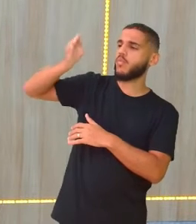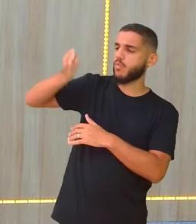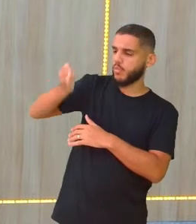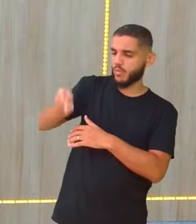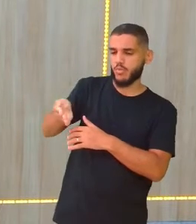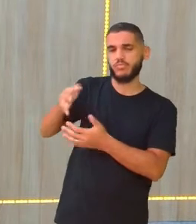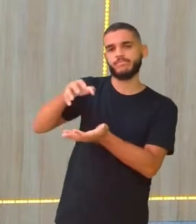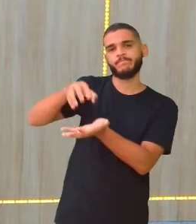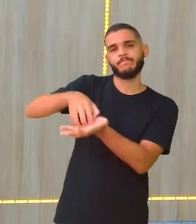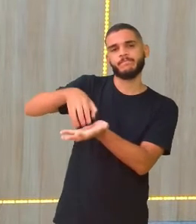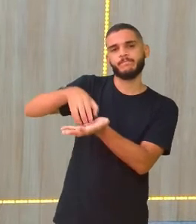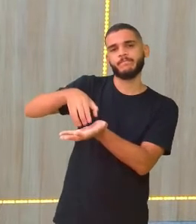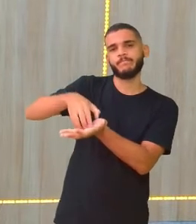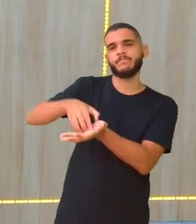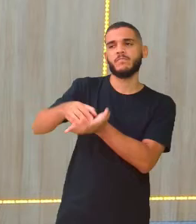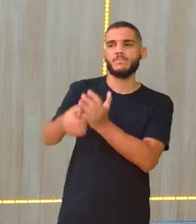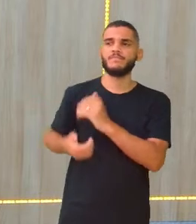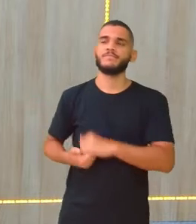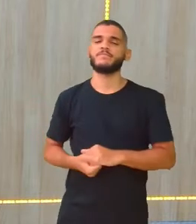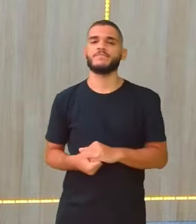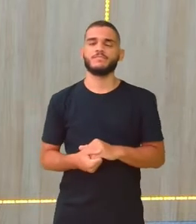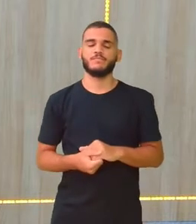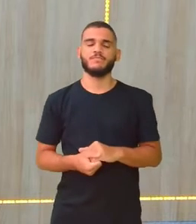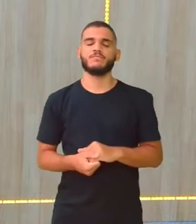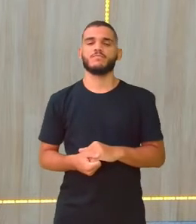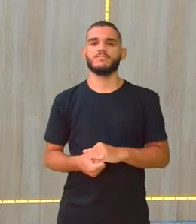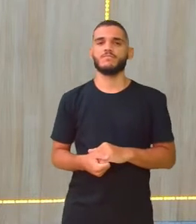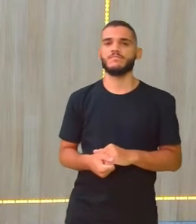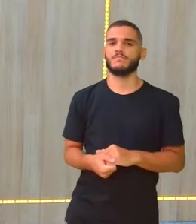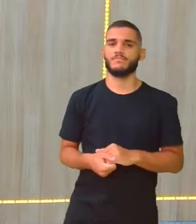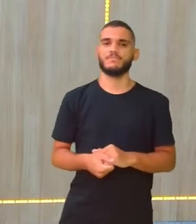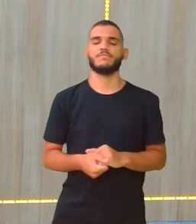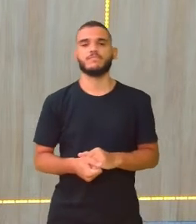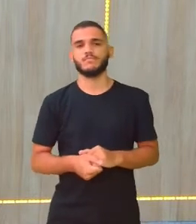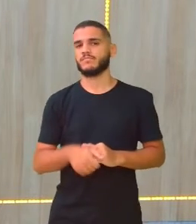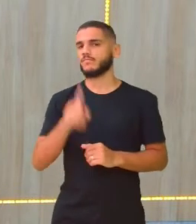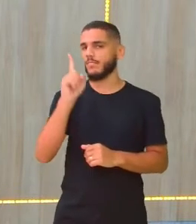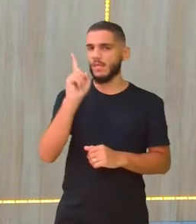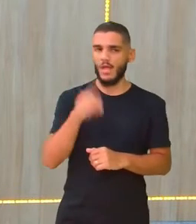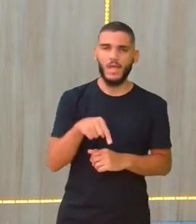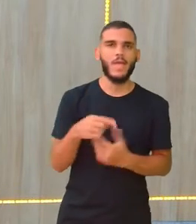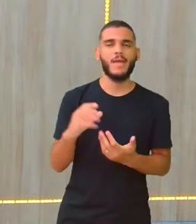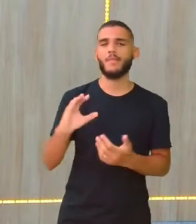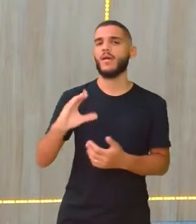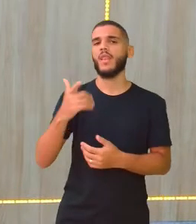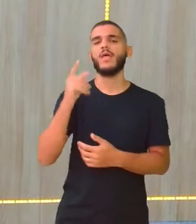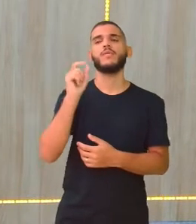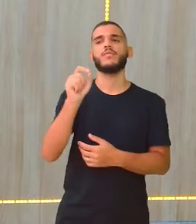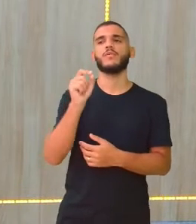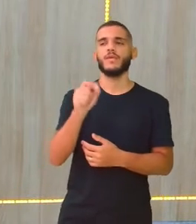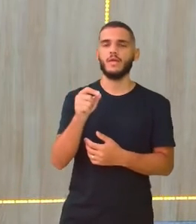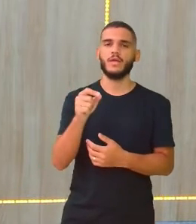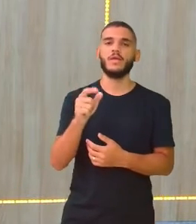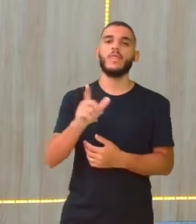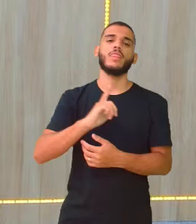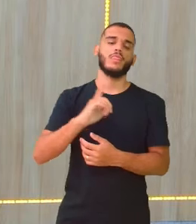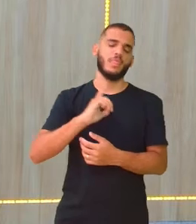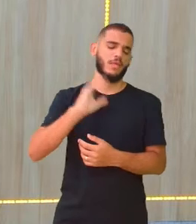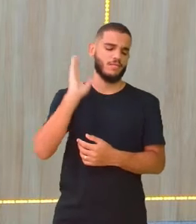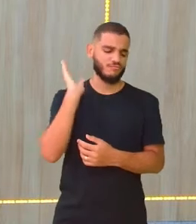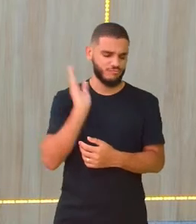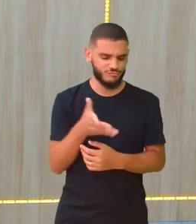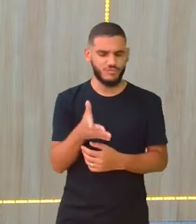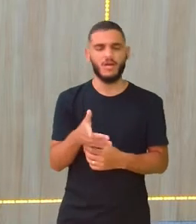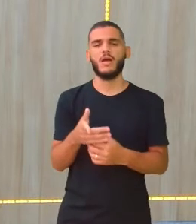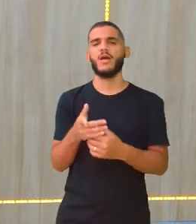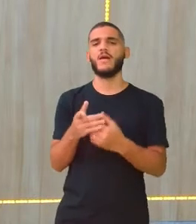ali aqueles morros testemunhos, né? Que fica ali evidenciando, foi testemunho de que ali existia uma